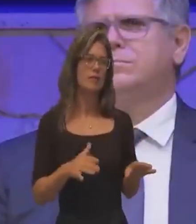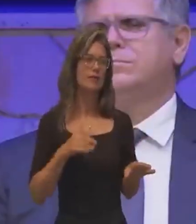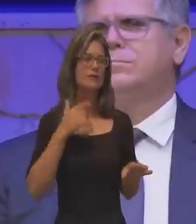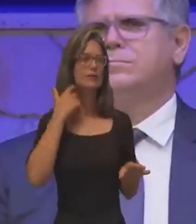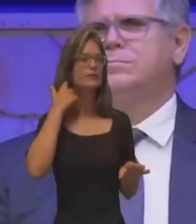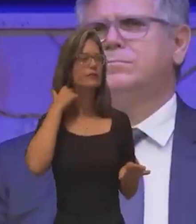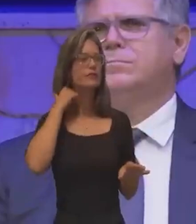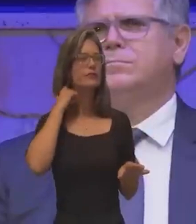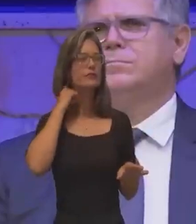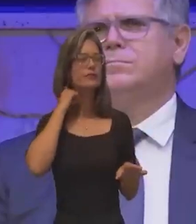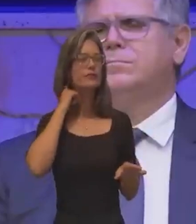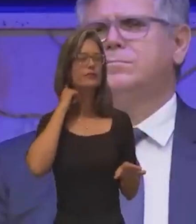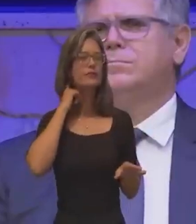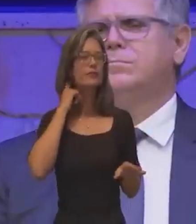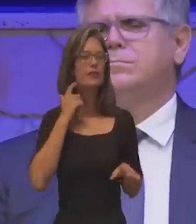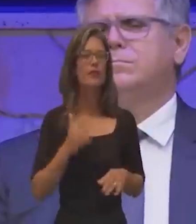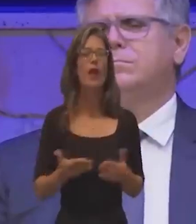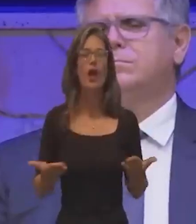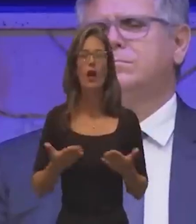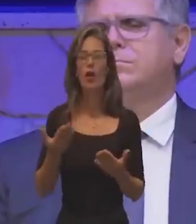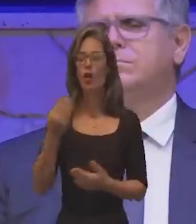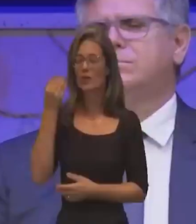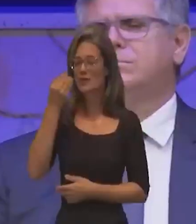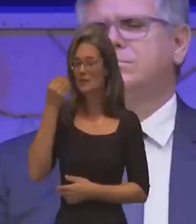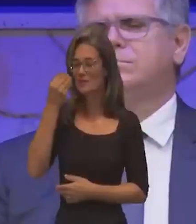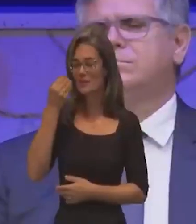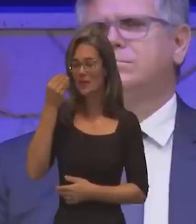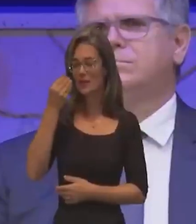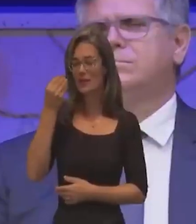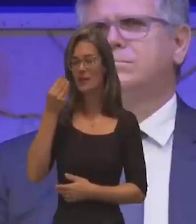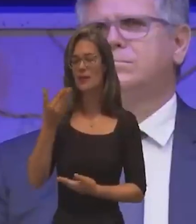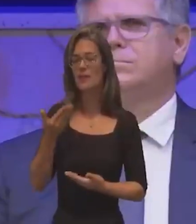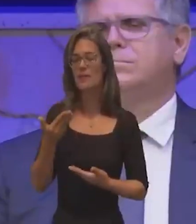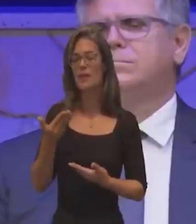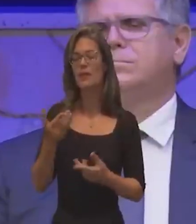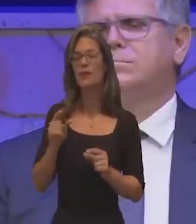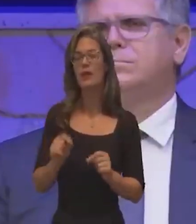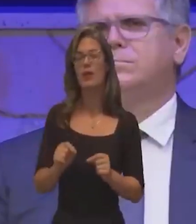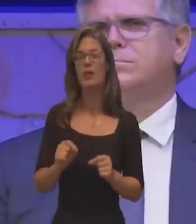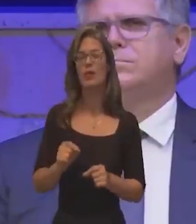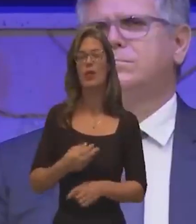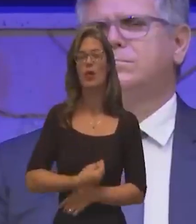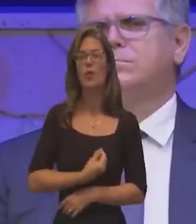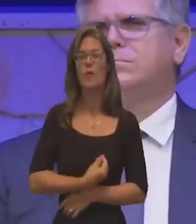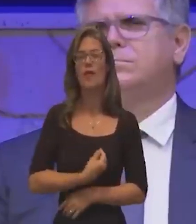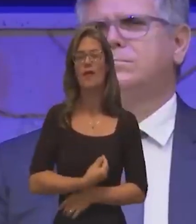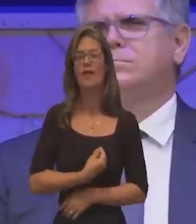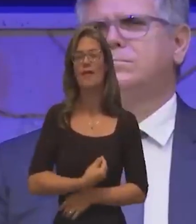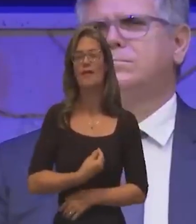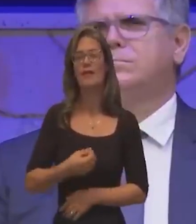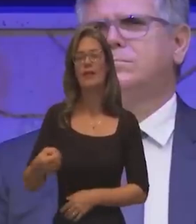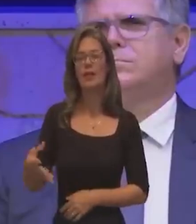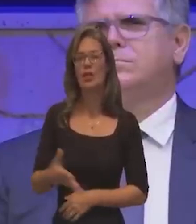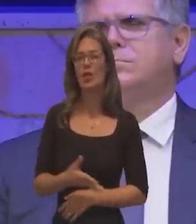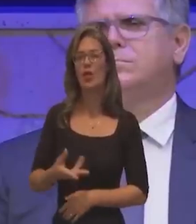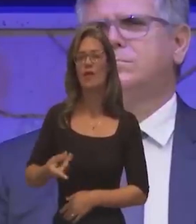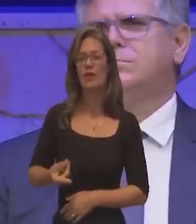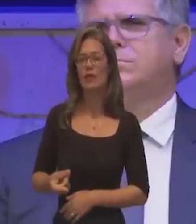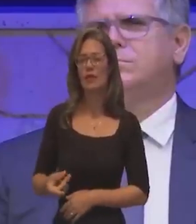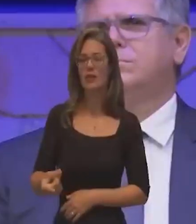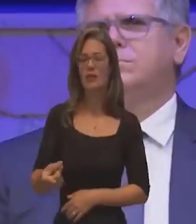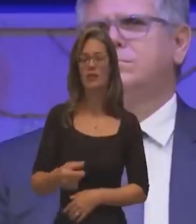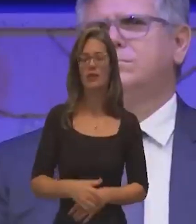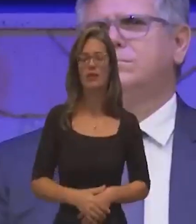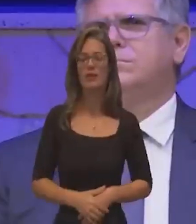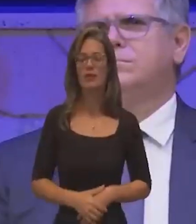Somos chamados a experimentar uma transformação profunda e duradoura com Cristo, porque nós vivemos, você sabe muito